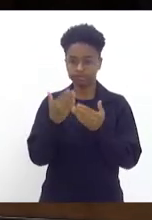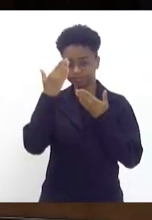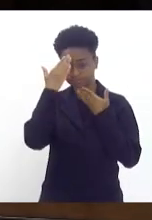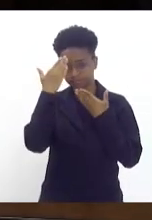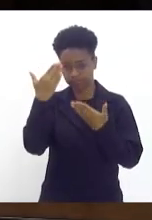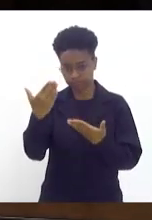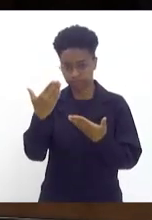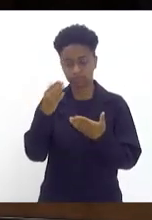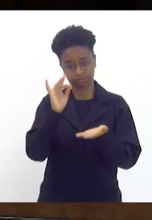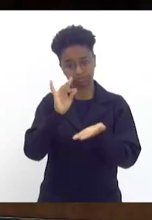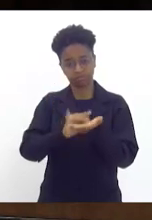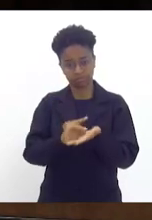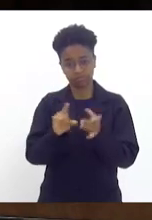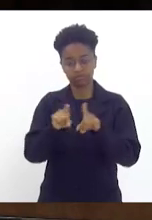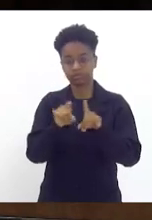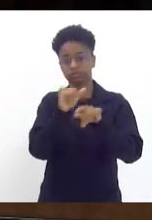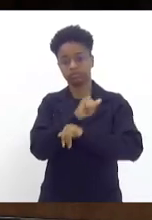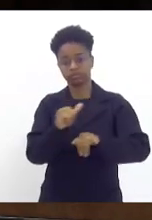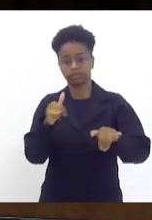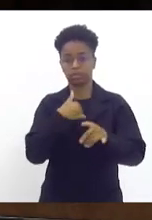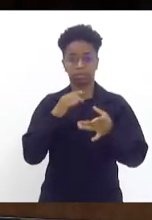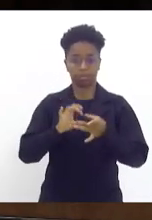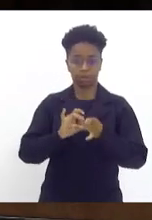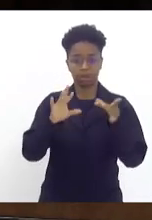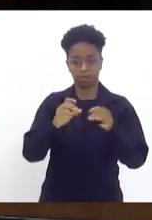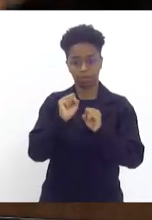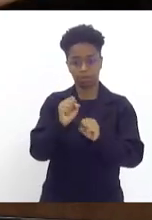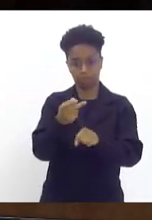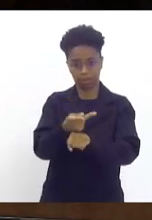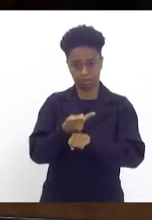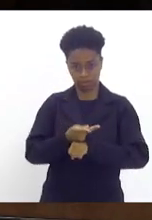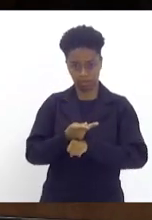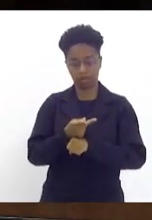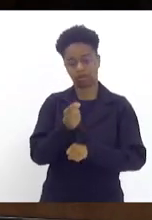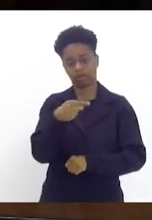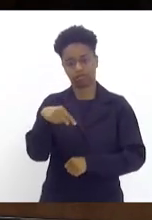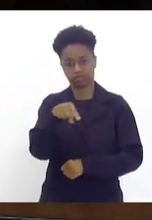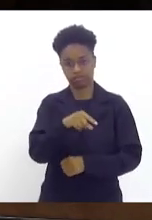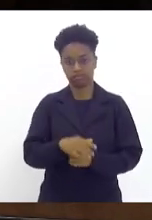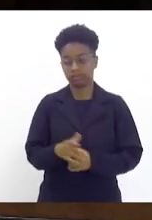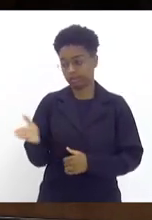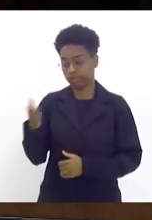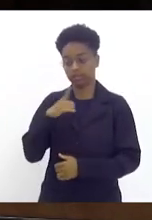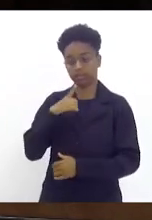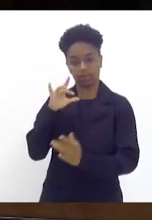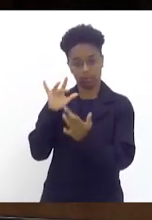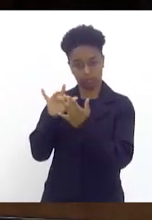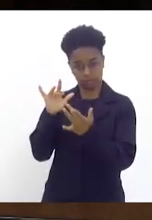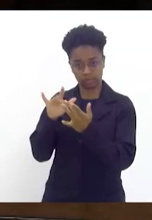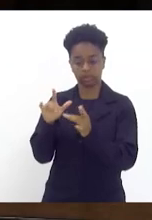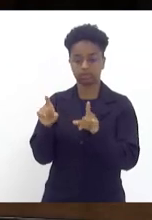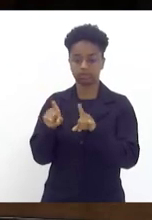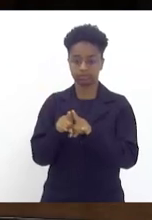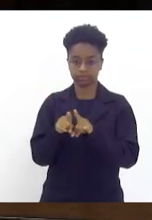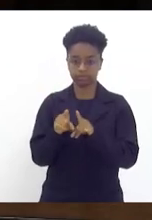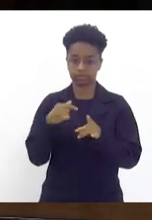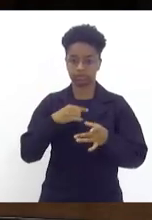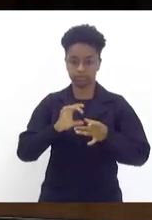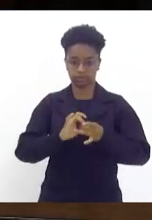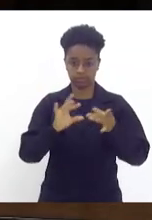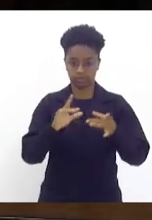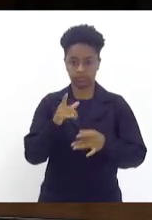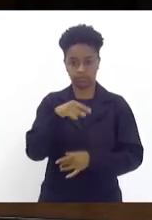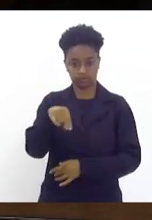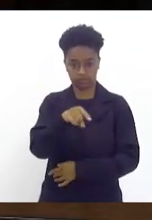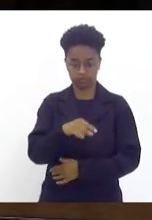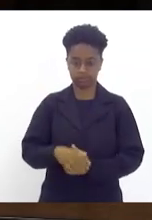agradecer de verdade e dizer que eu fico à disposição de vocês. Márcio tem meu contato, estou à disposição de cada um de vocês.